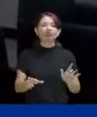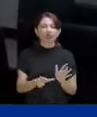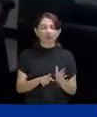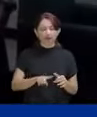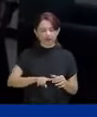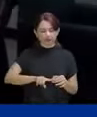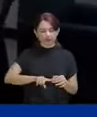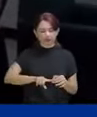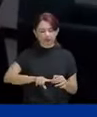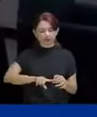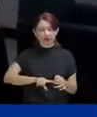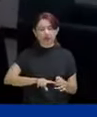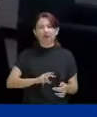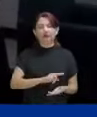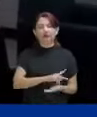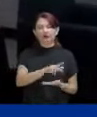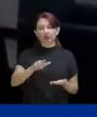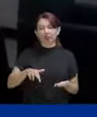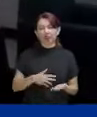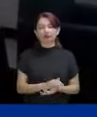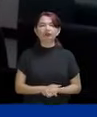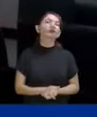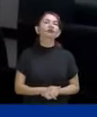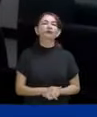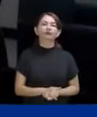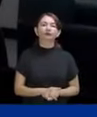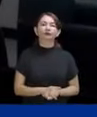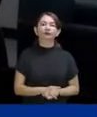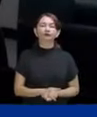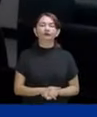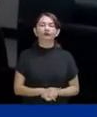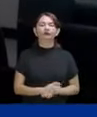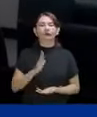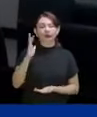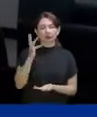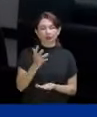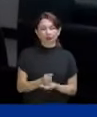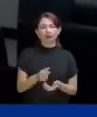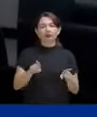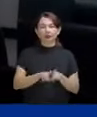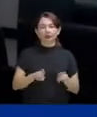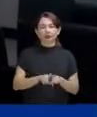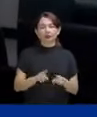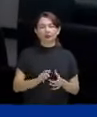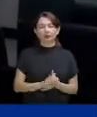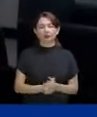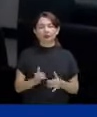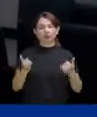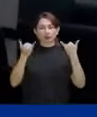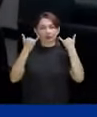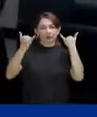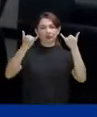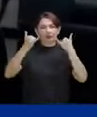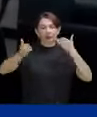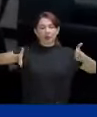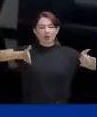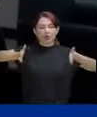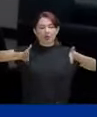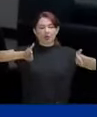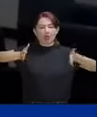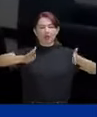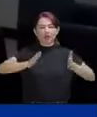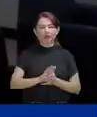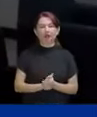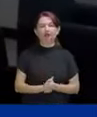que citei no corpo das razões de decidir, que nos informam que o